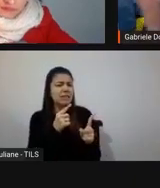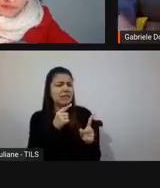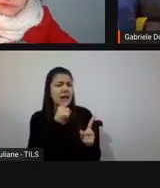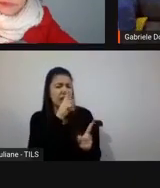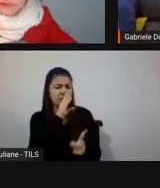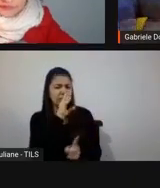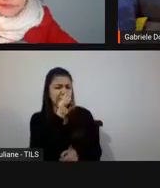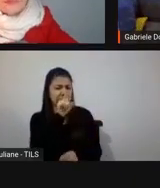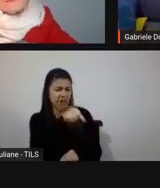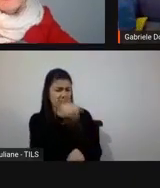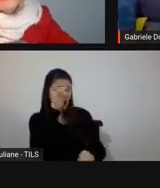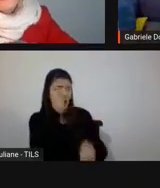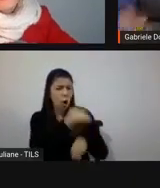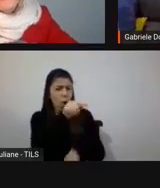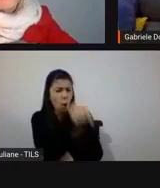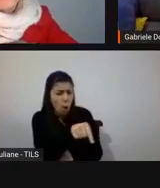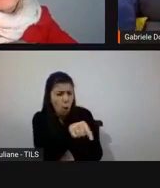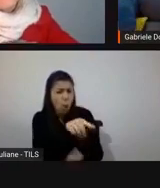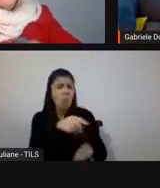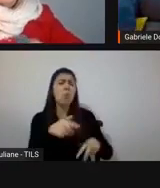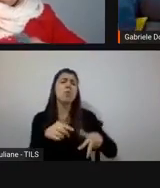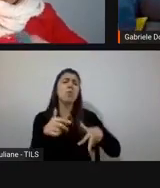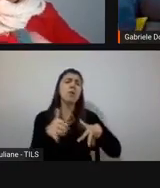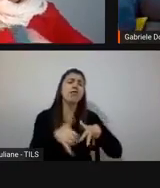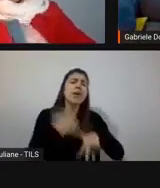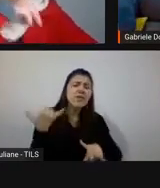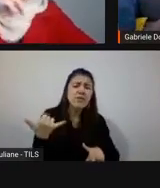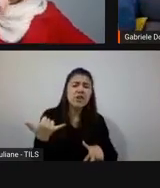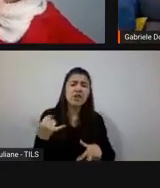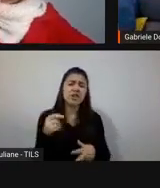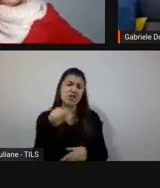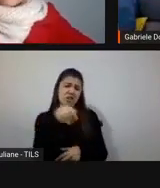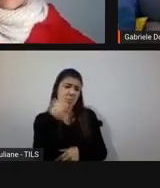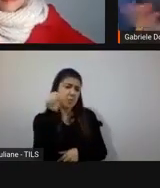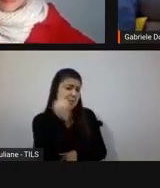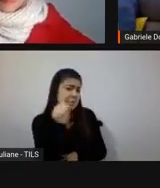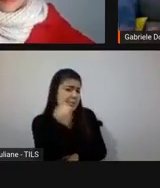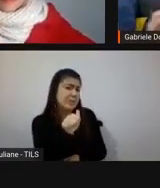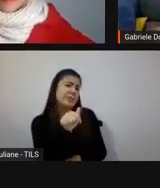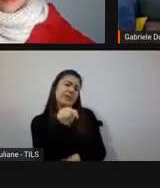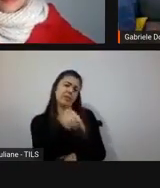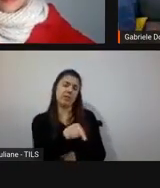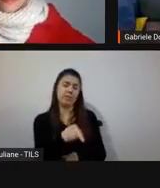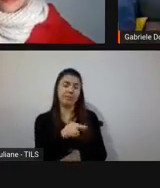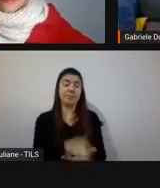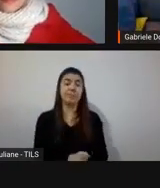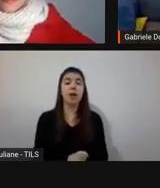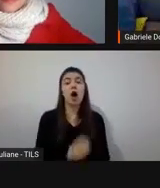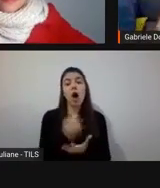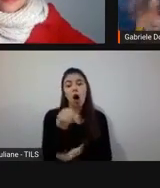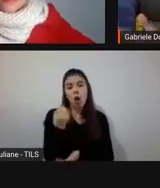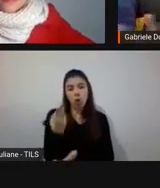menina tava se atirando, porque, enfim, ela culpa a menina. Ou